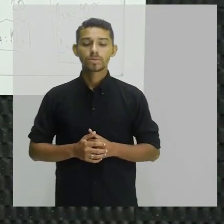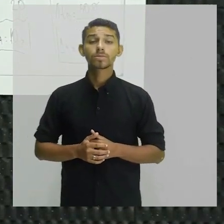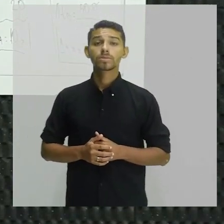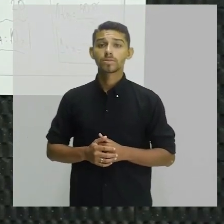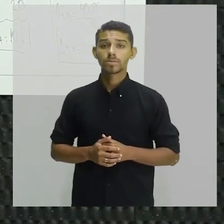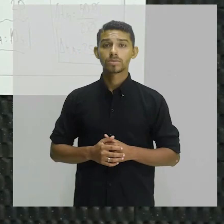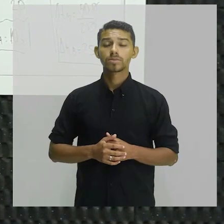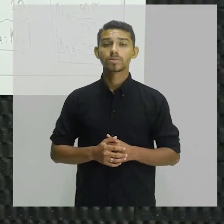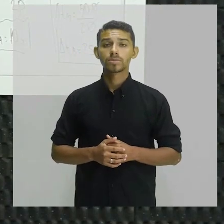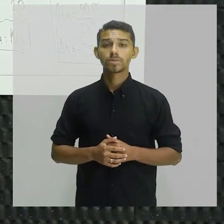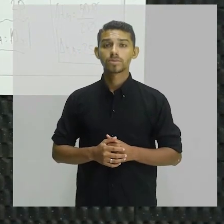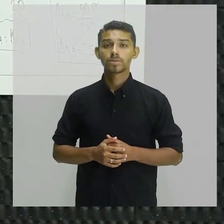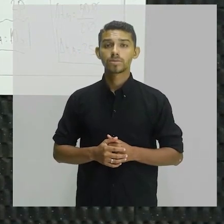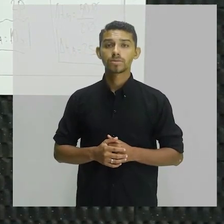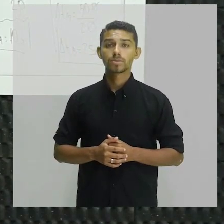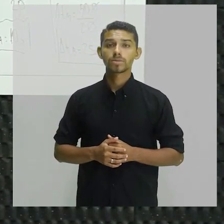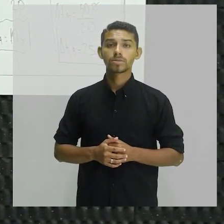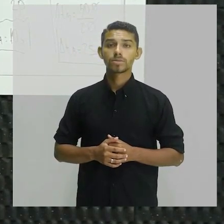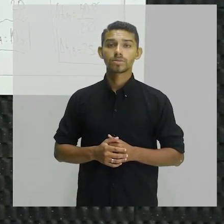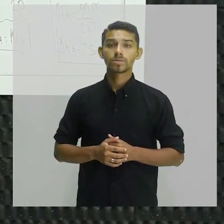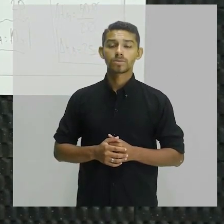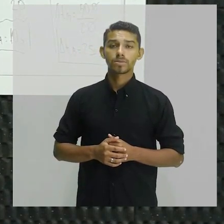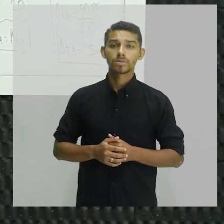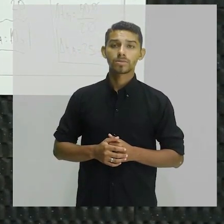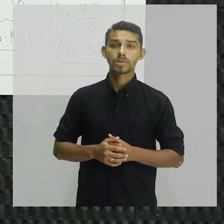ok? Então vamos colocar aqui os dados da questão.